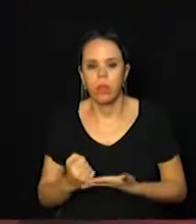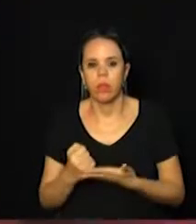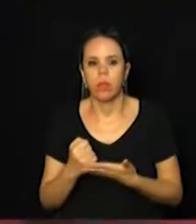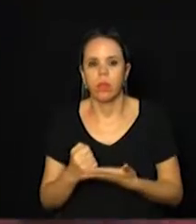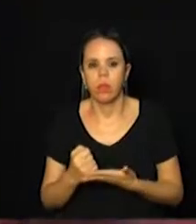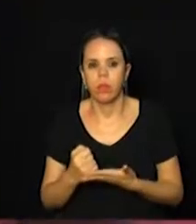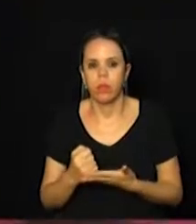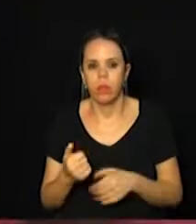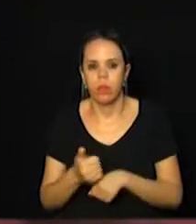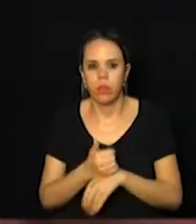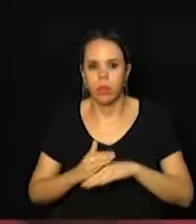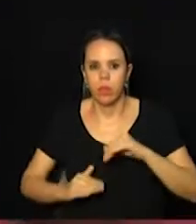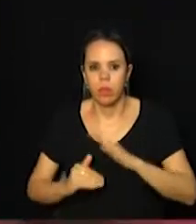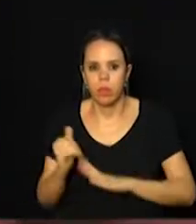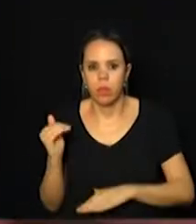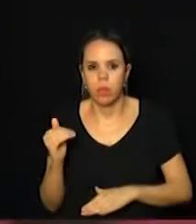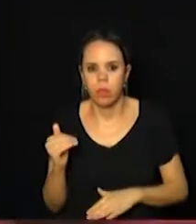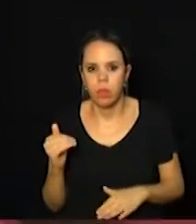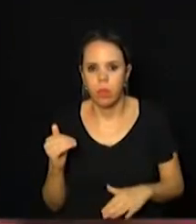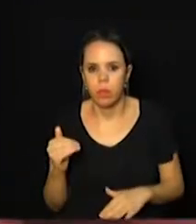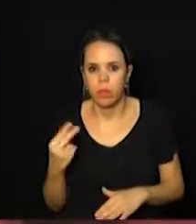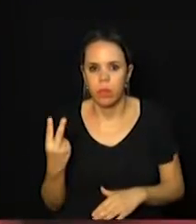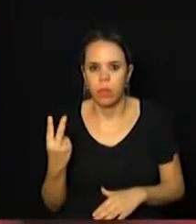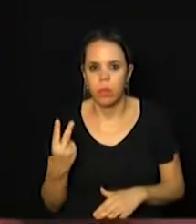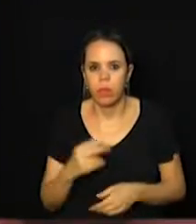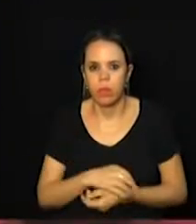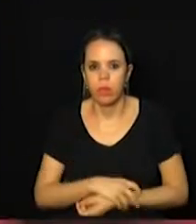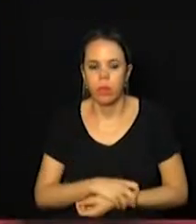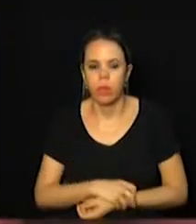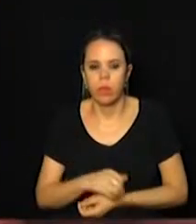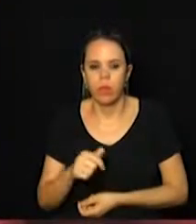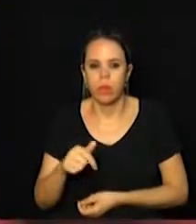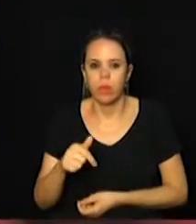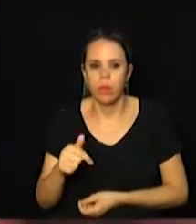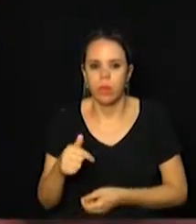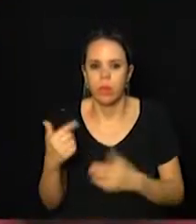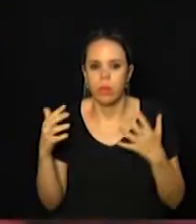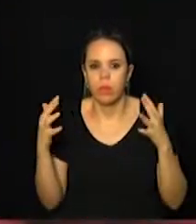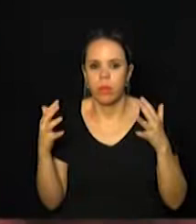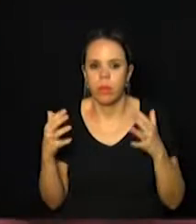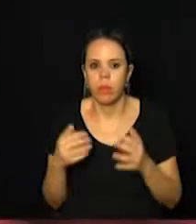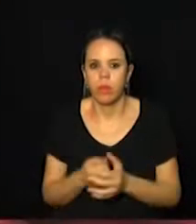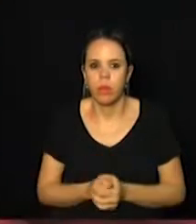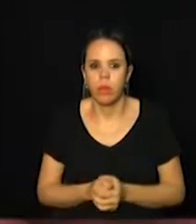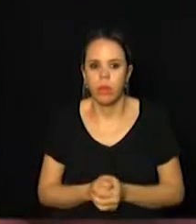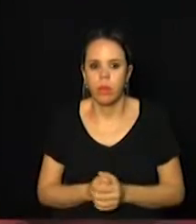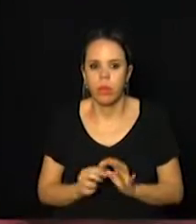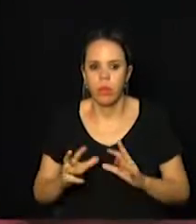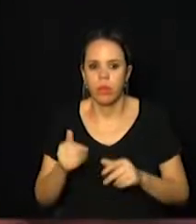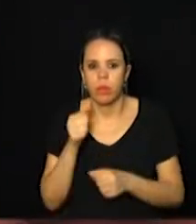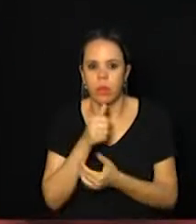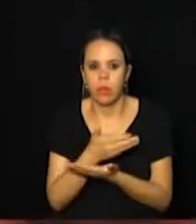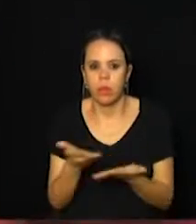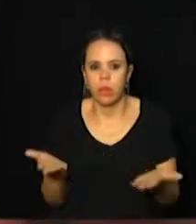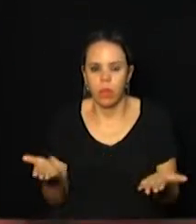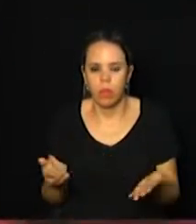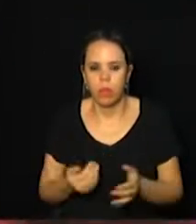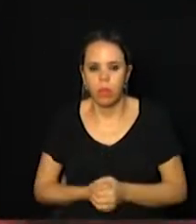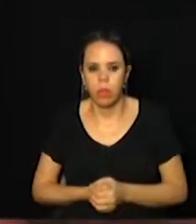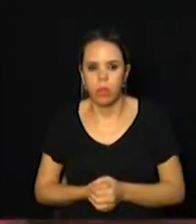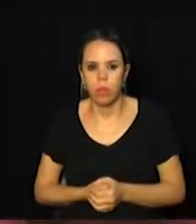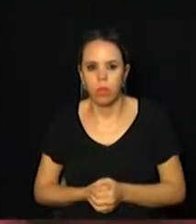esses profissionais e Vale salientar aqui né para organizar Aqui também todas as mulheres que são